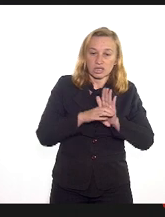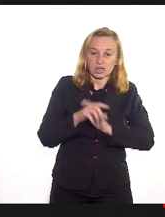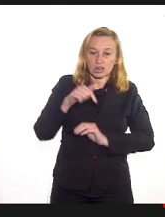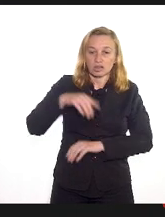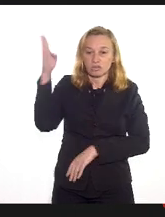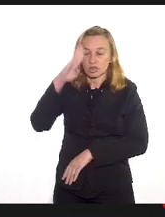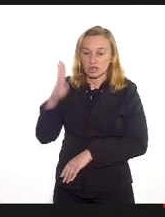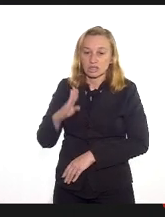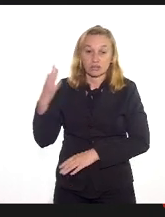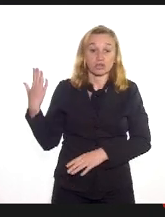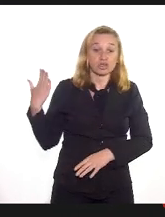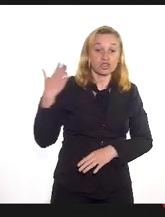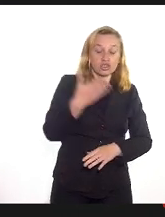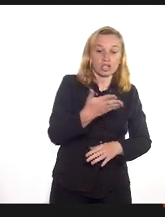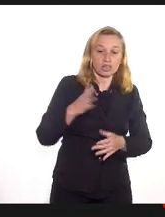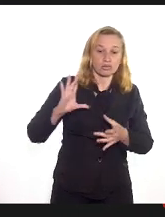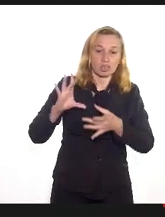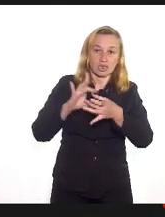também diretamente